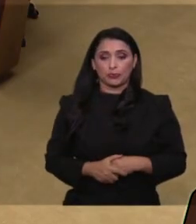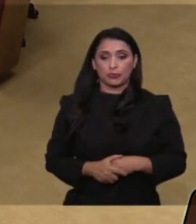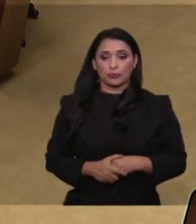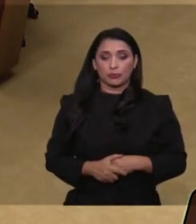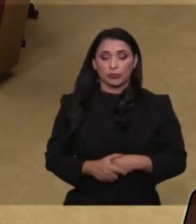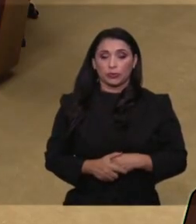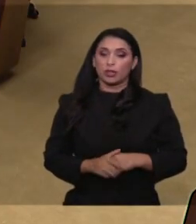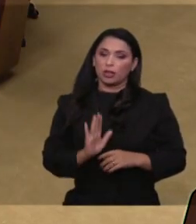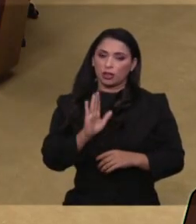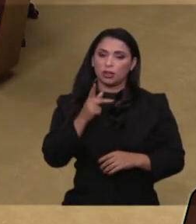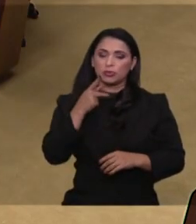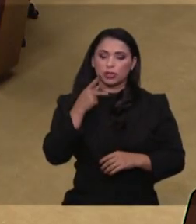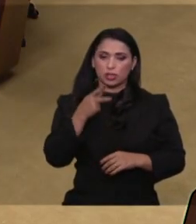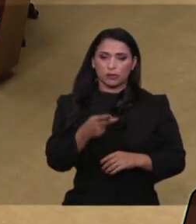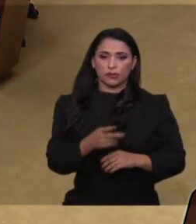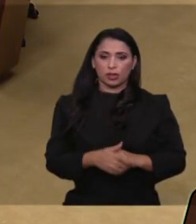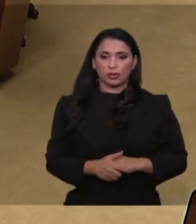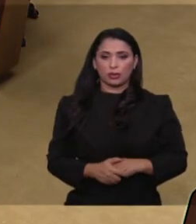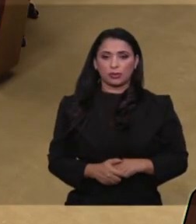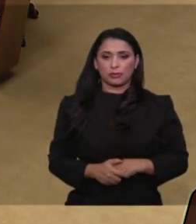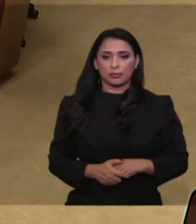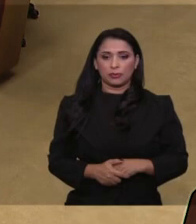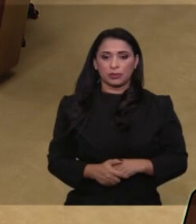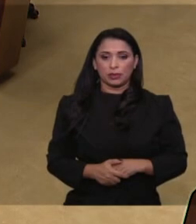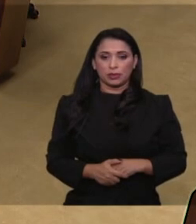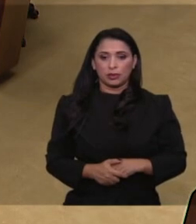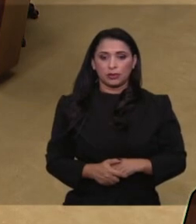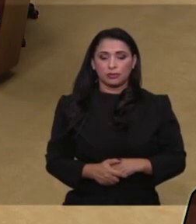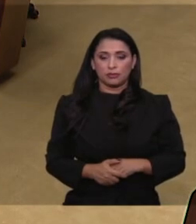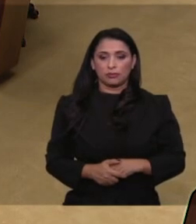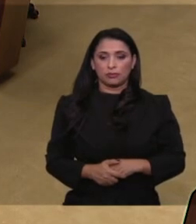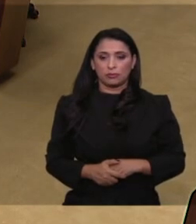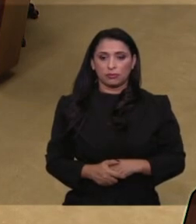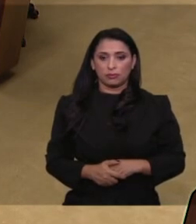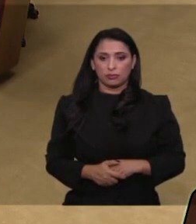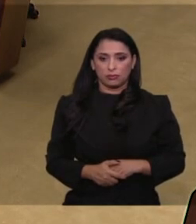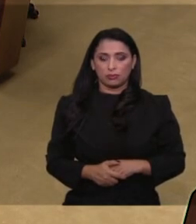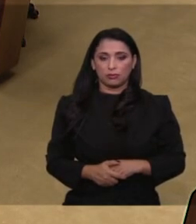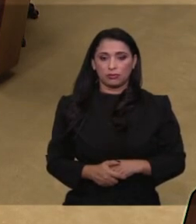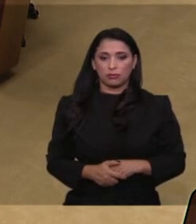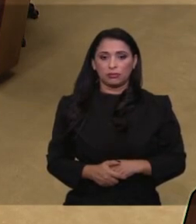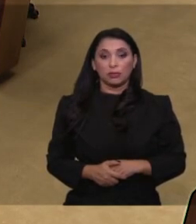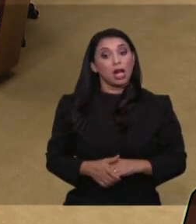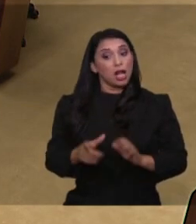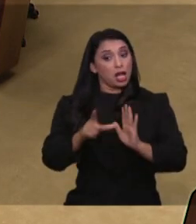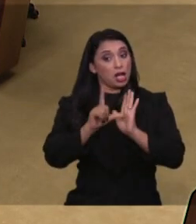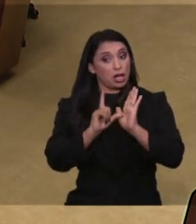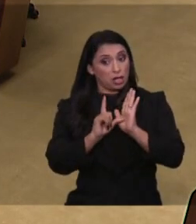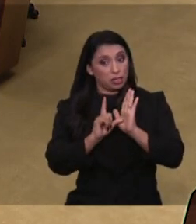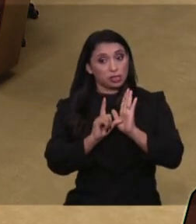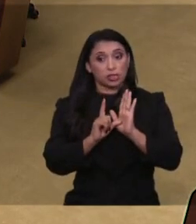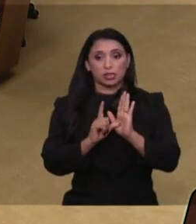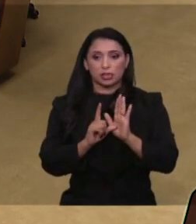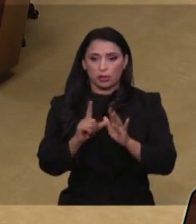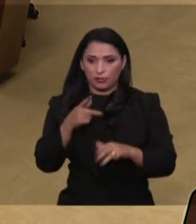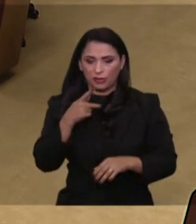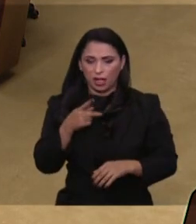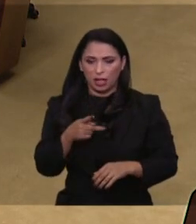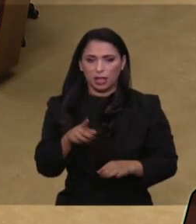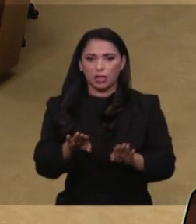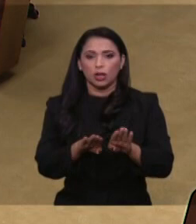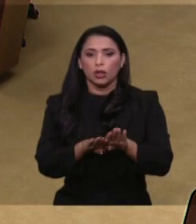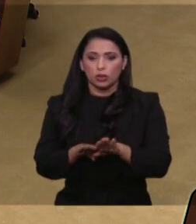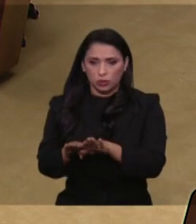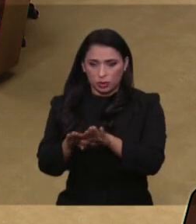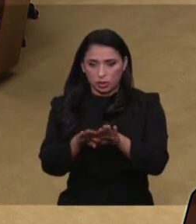como bem disse, apontou Vossa Excelência, todos nós estamos... Eu fiz questão de, antes de entrar no conteúdo... Adotando